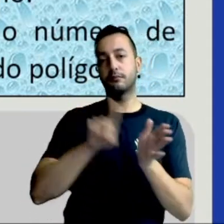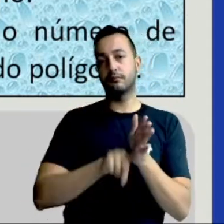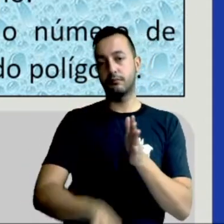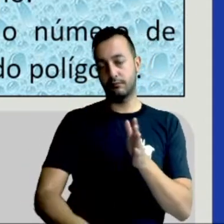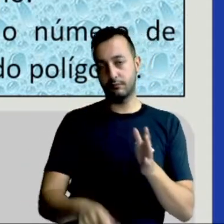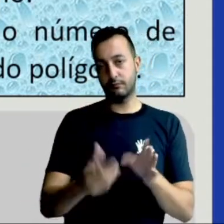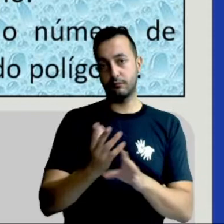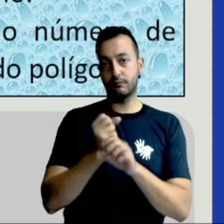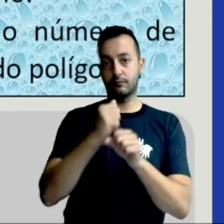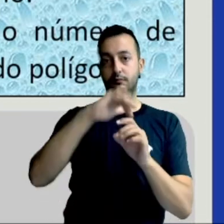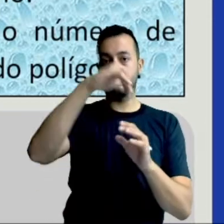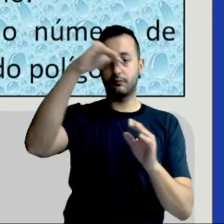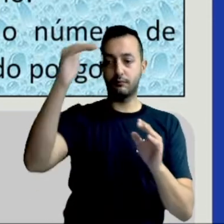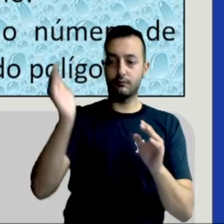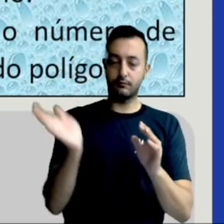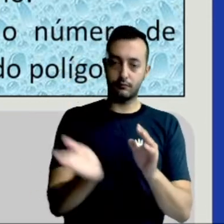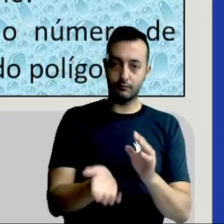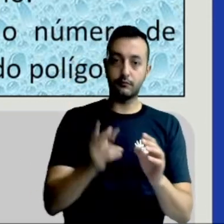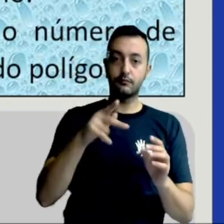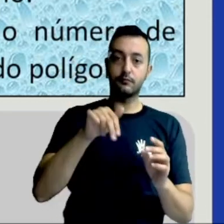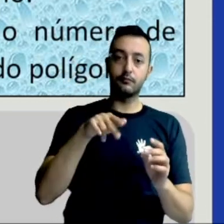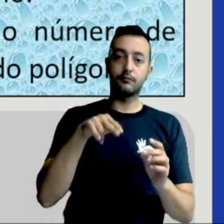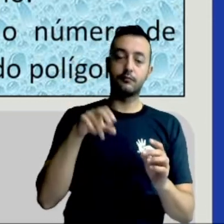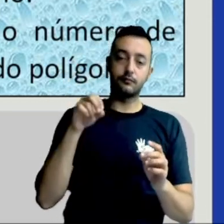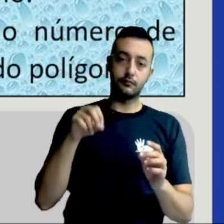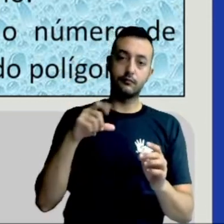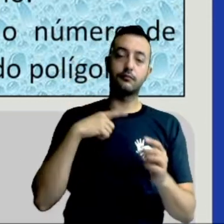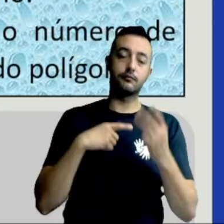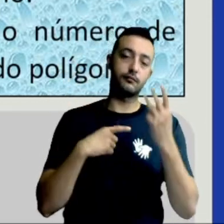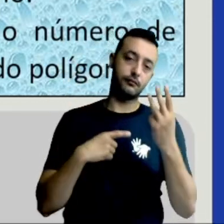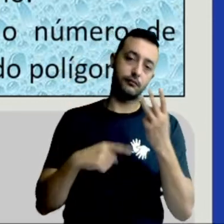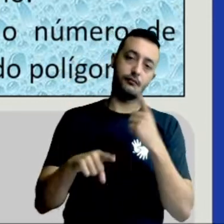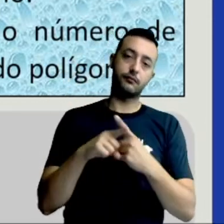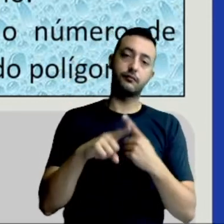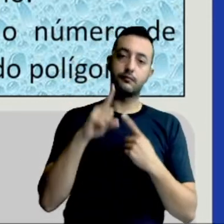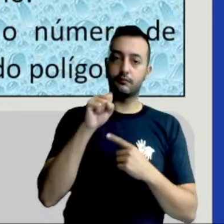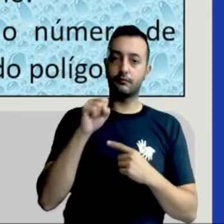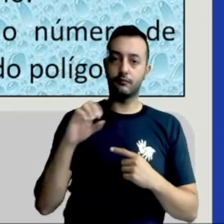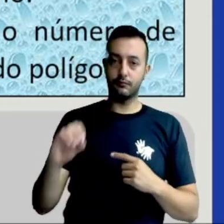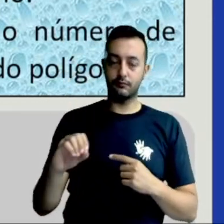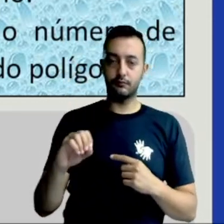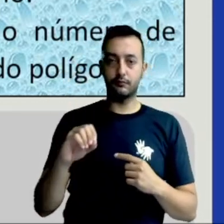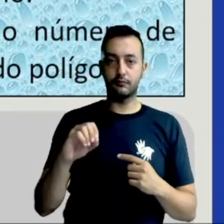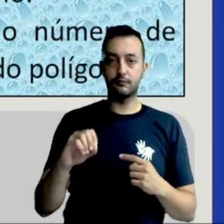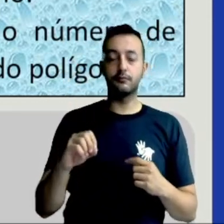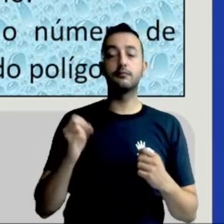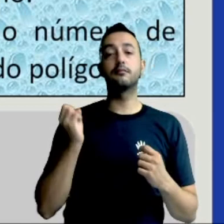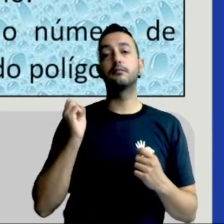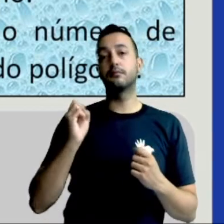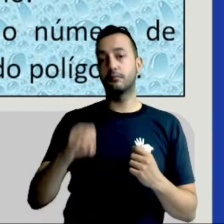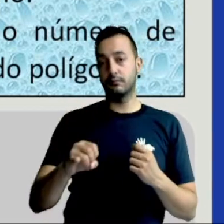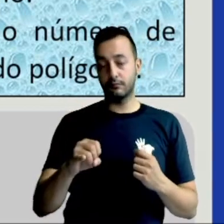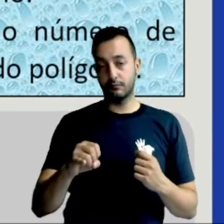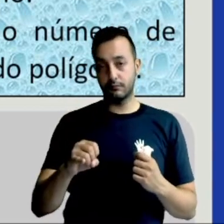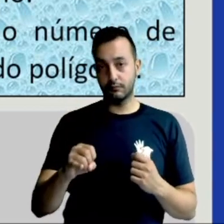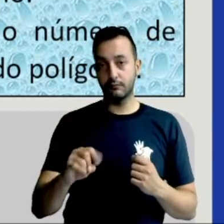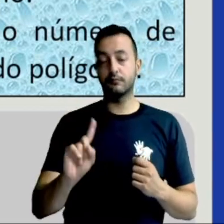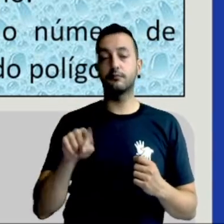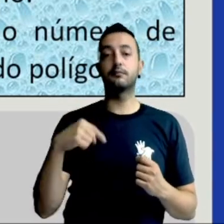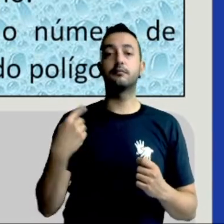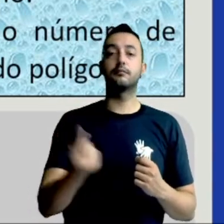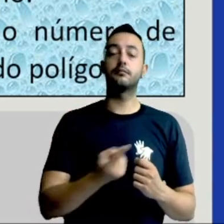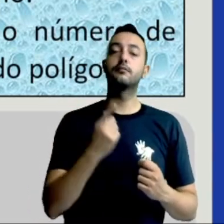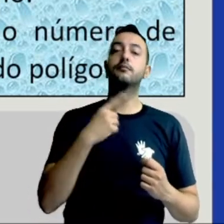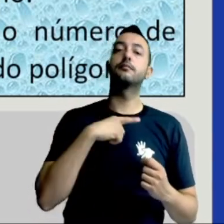né? Então, o pentágono, o total de ângulos, vai ser 3 vezes 180. Se, então, nós